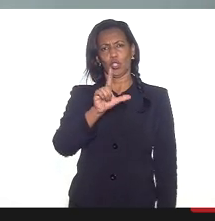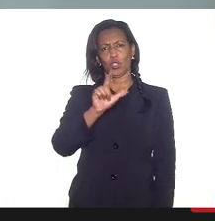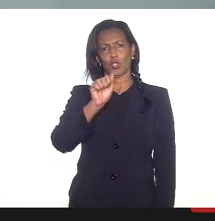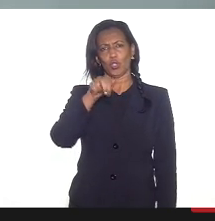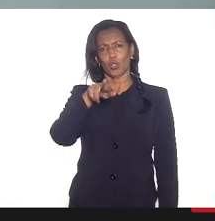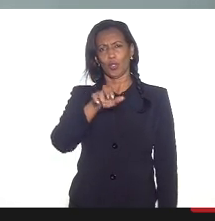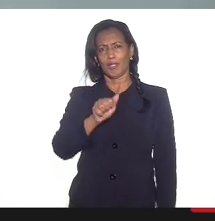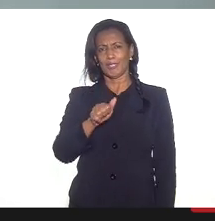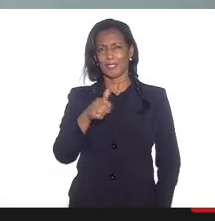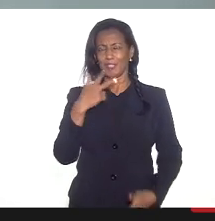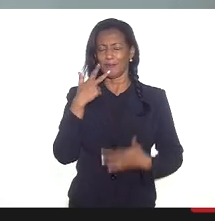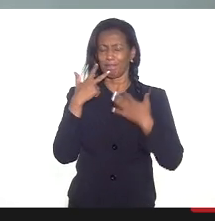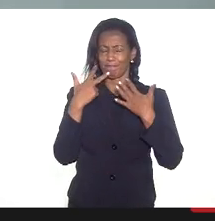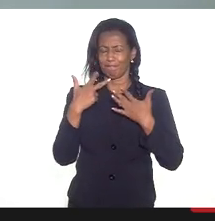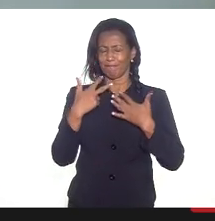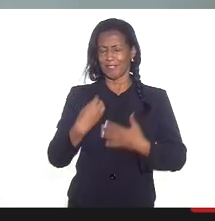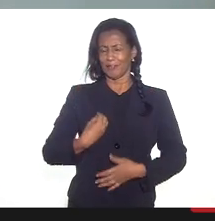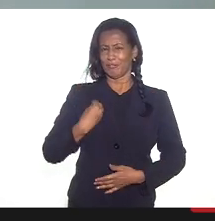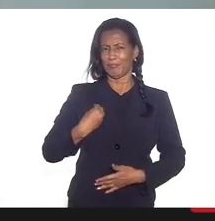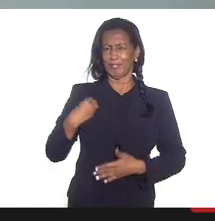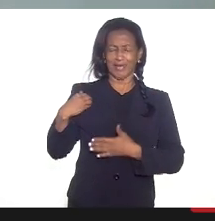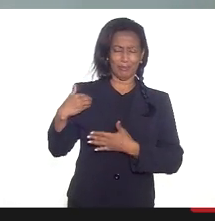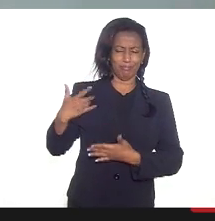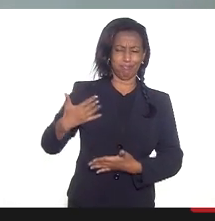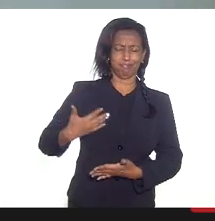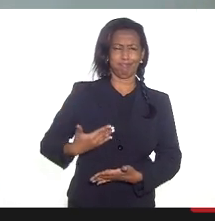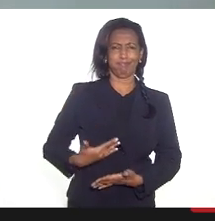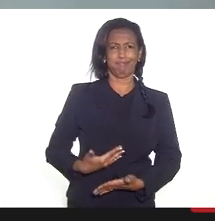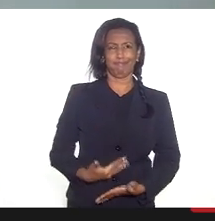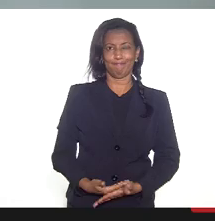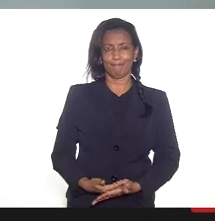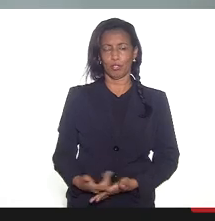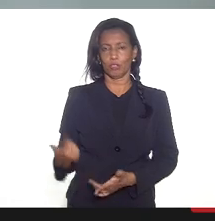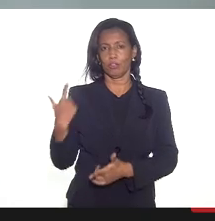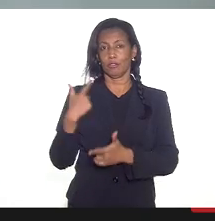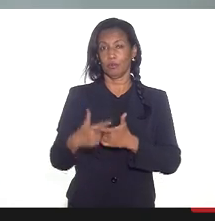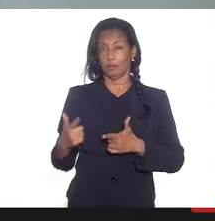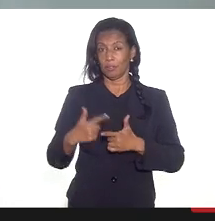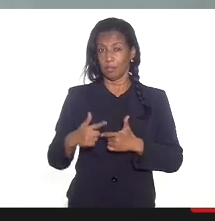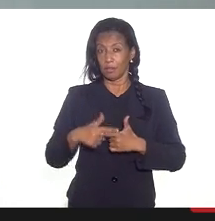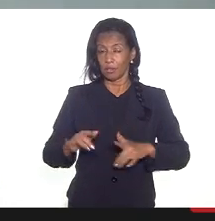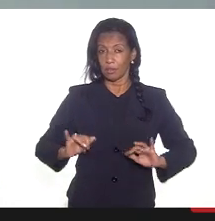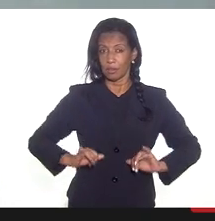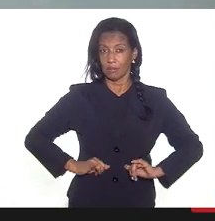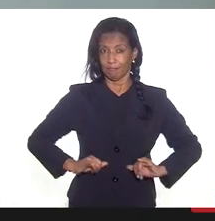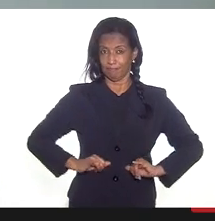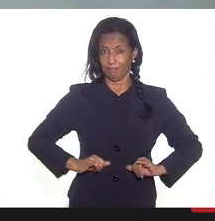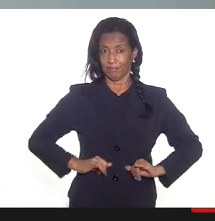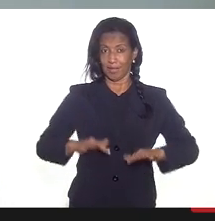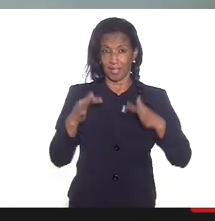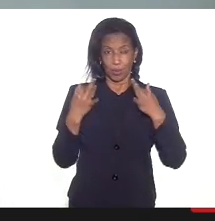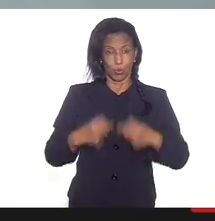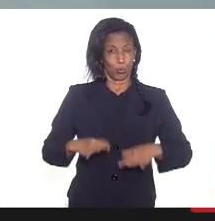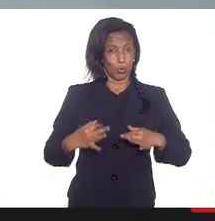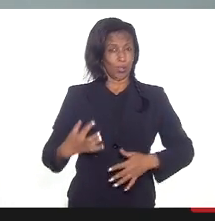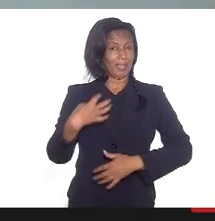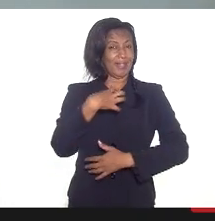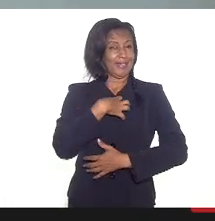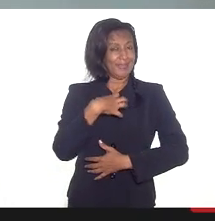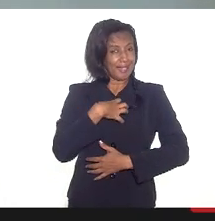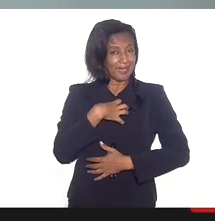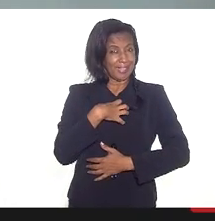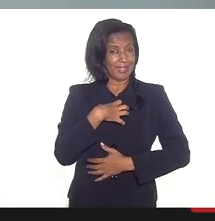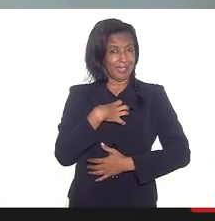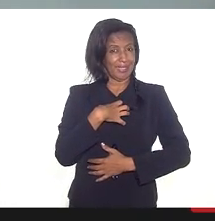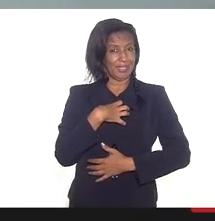de relatar uma vivência cotidiana das dores, da dor que ela sente, das dores